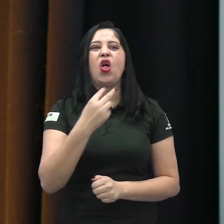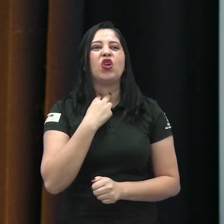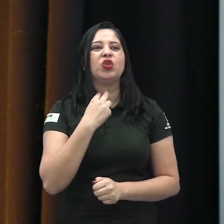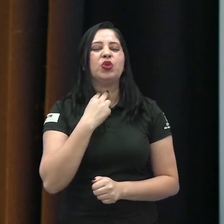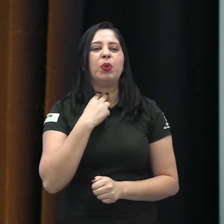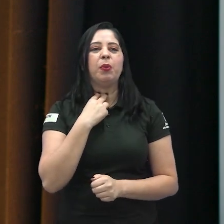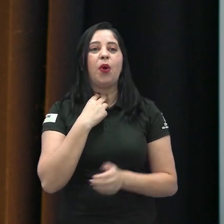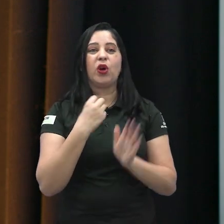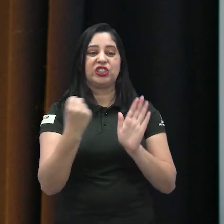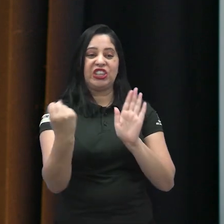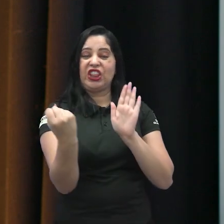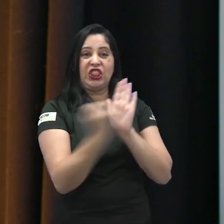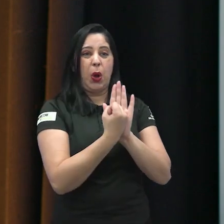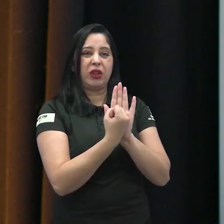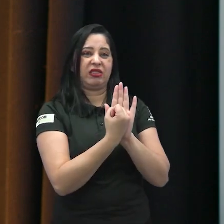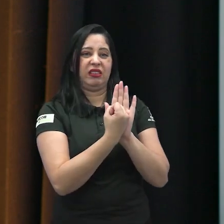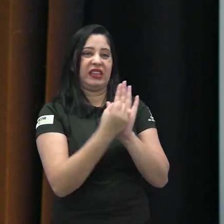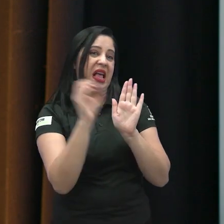nenhuma